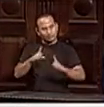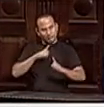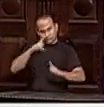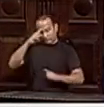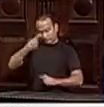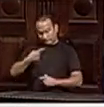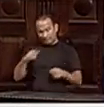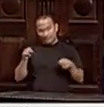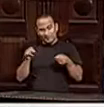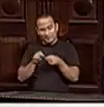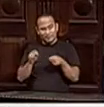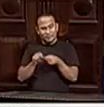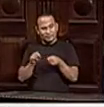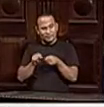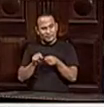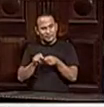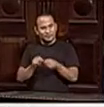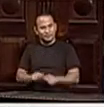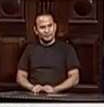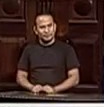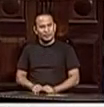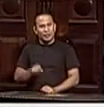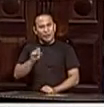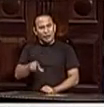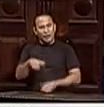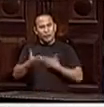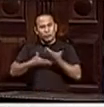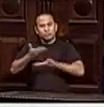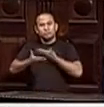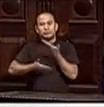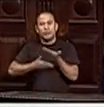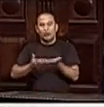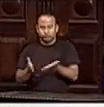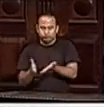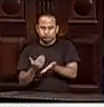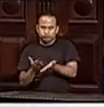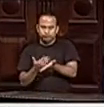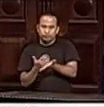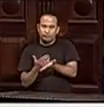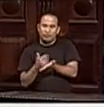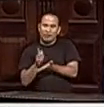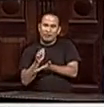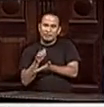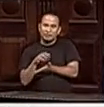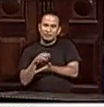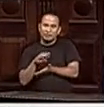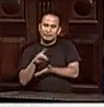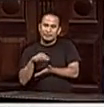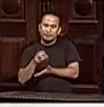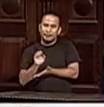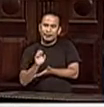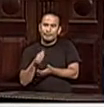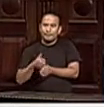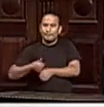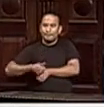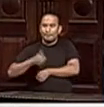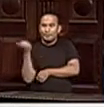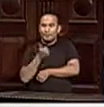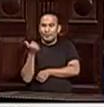de fazer é cuidar da sua agenda. É, primeiro,